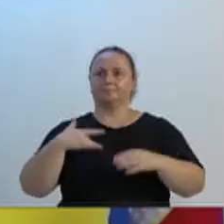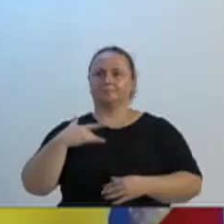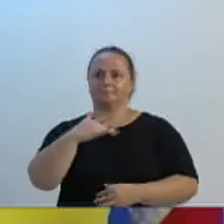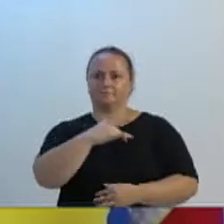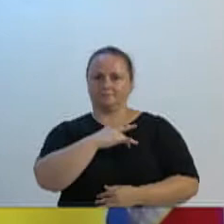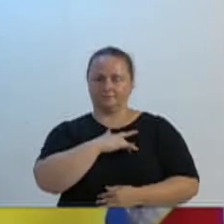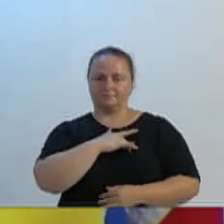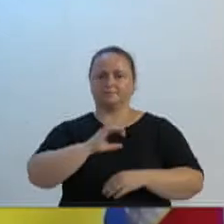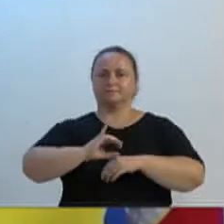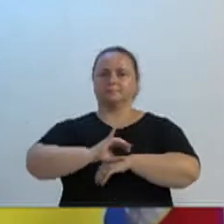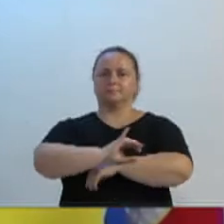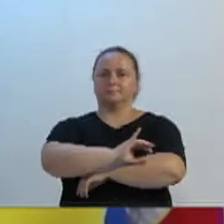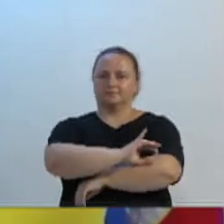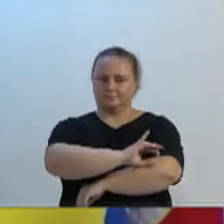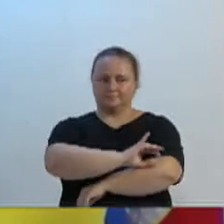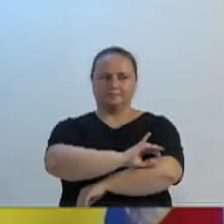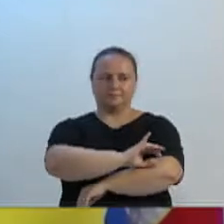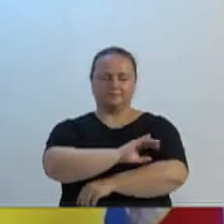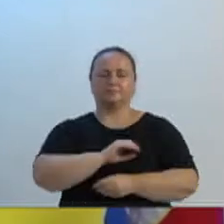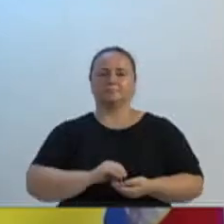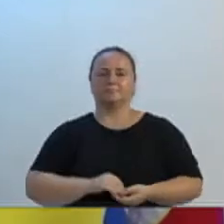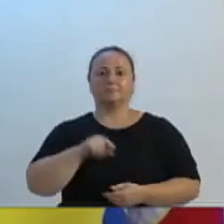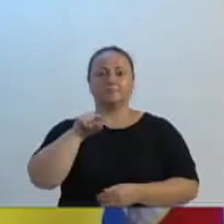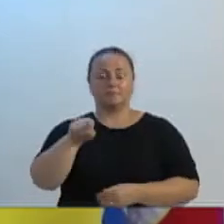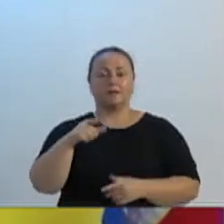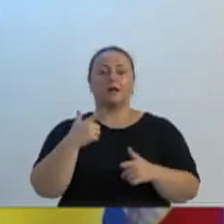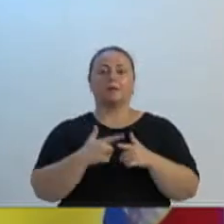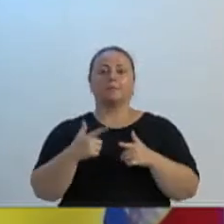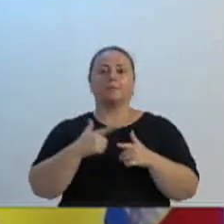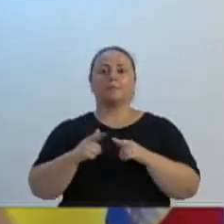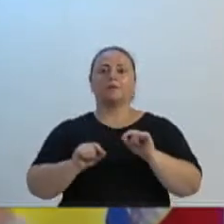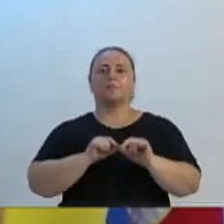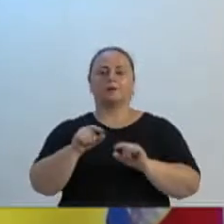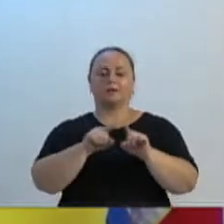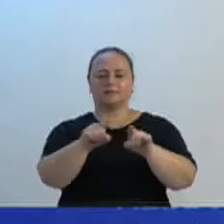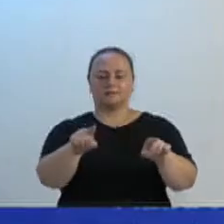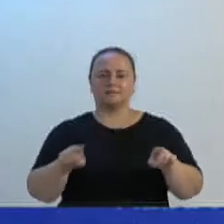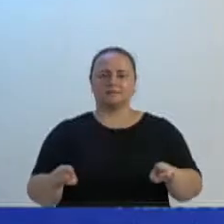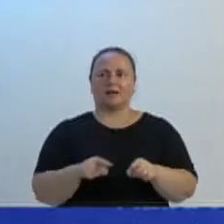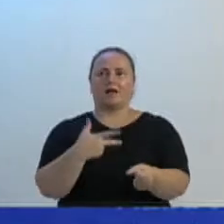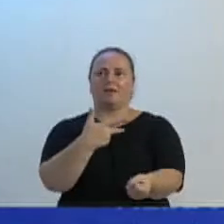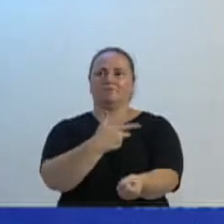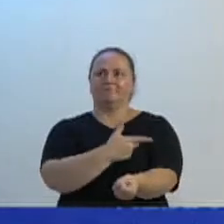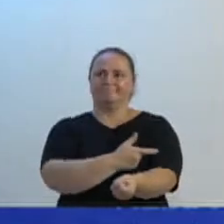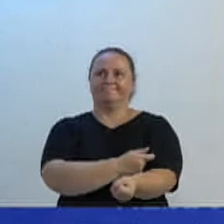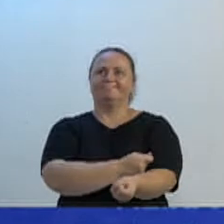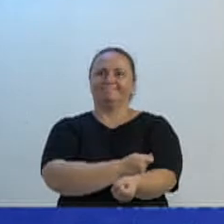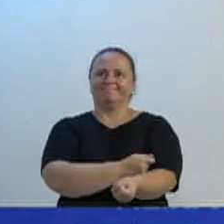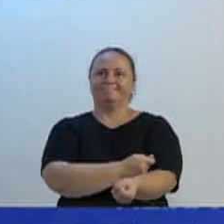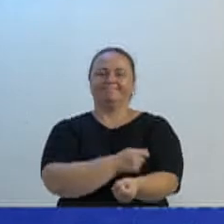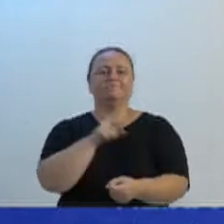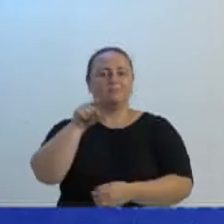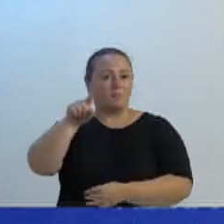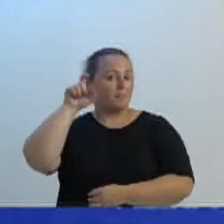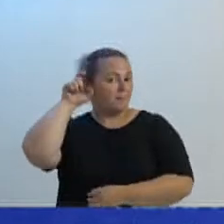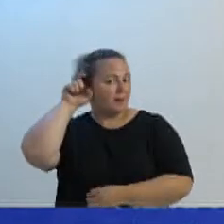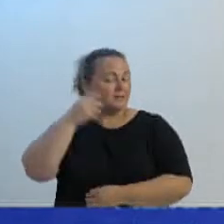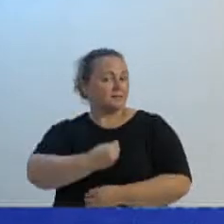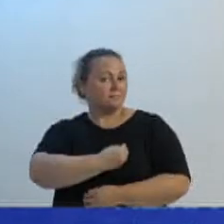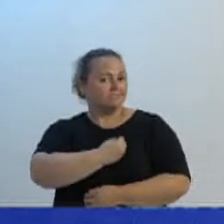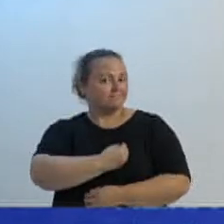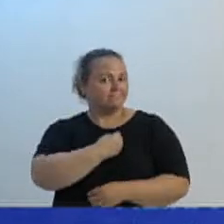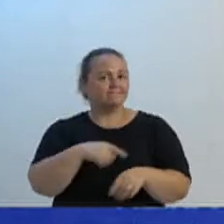shimano na itoupava central eles estão com problema na sala de vacina mas o problema lá é maior do manto também esteve lá né